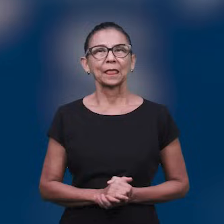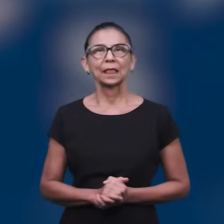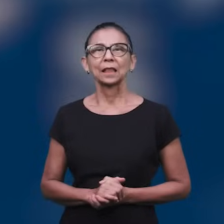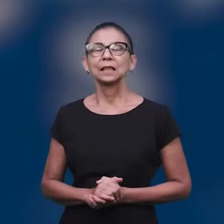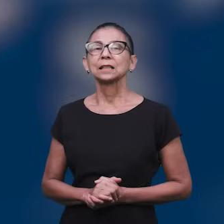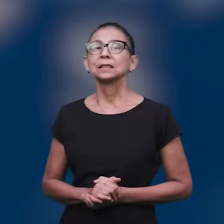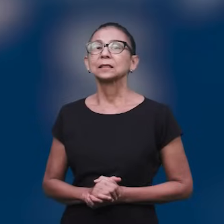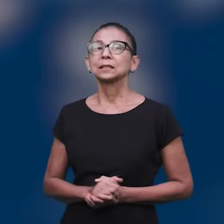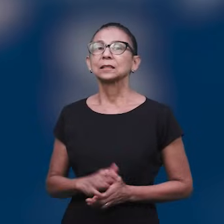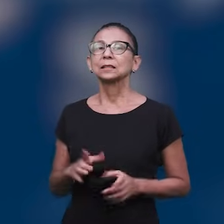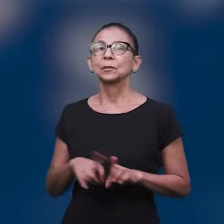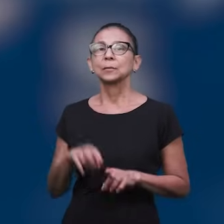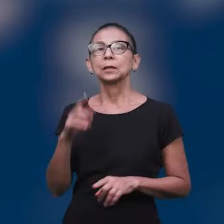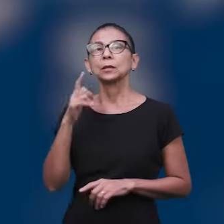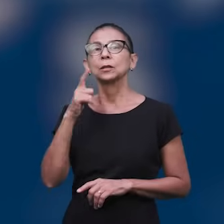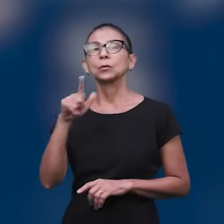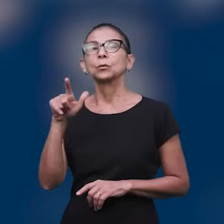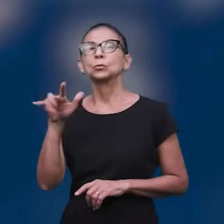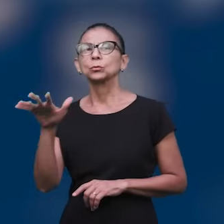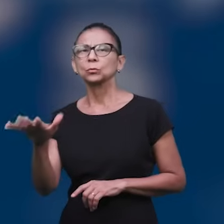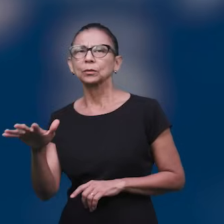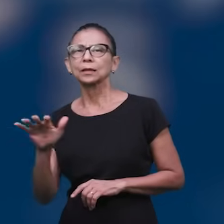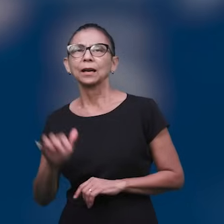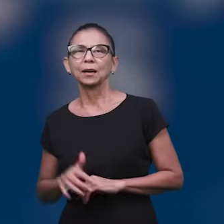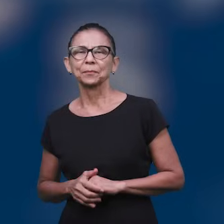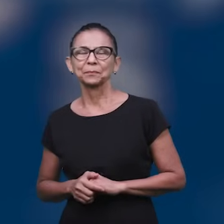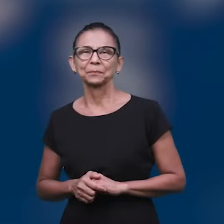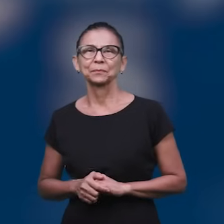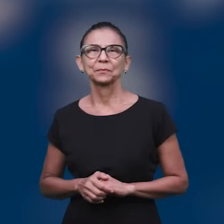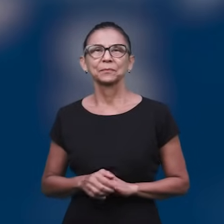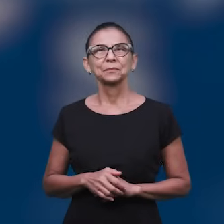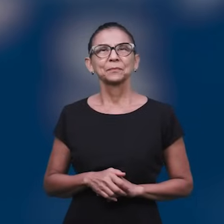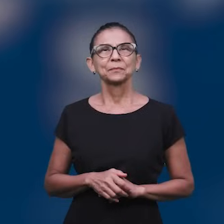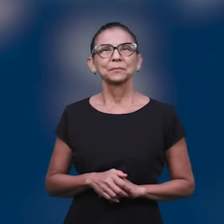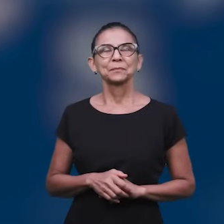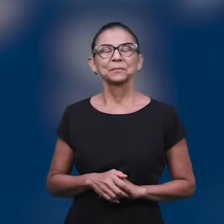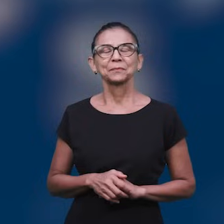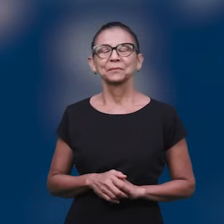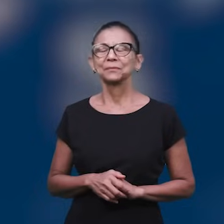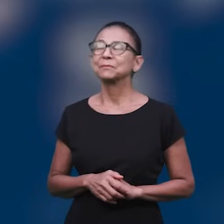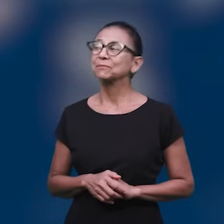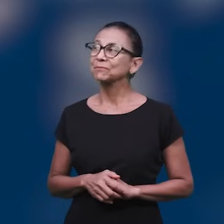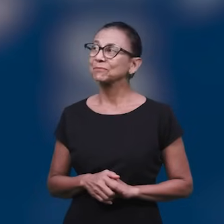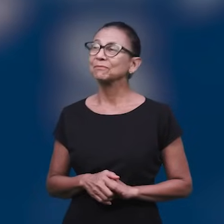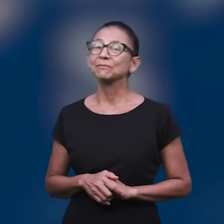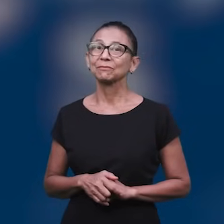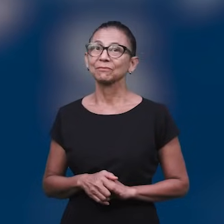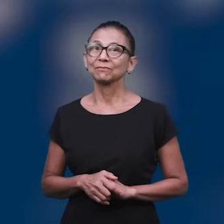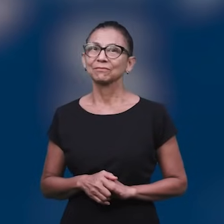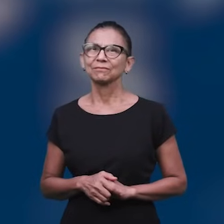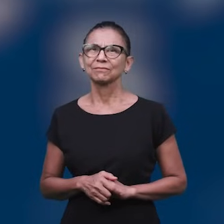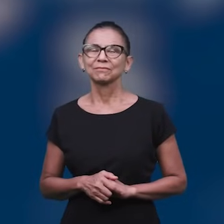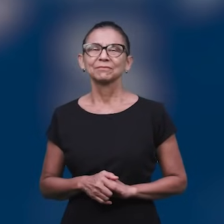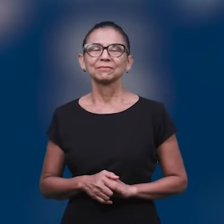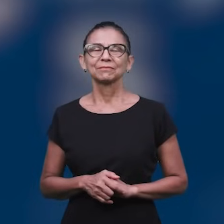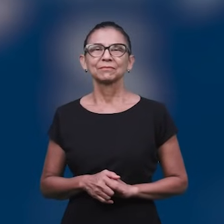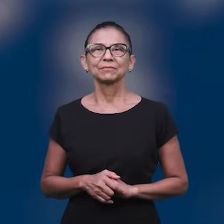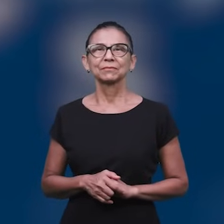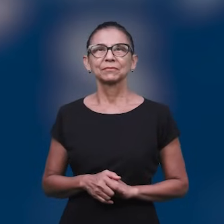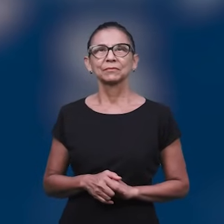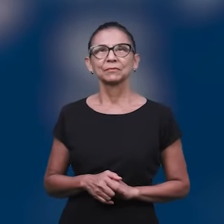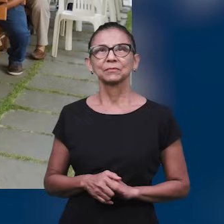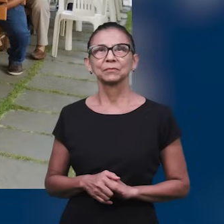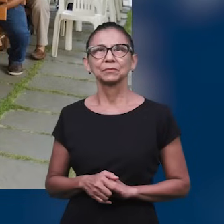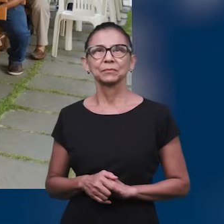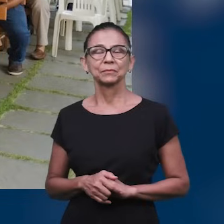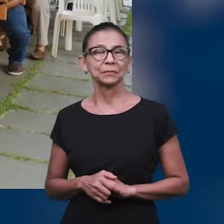Angélica. Em Conselheiro Lafayette, agora de outro salão, no bairro Vila Rezende. Fotos da igreja lá da cidade de